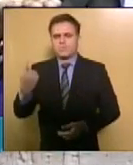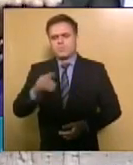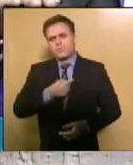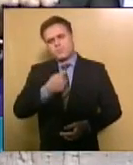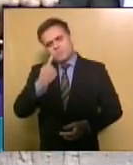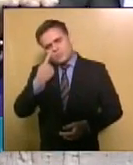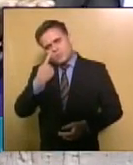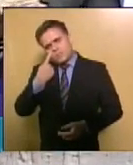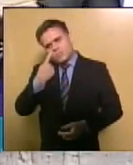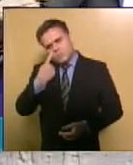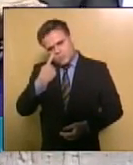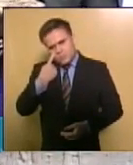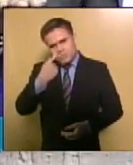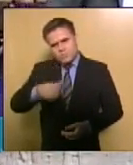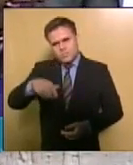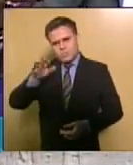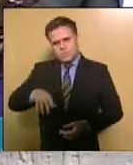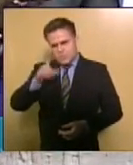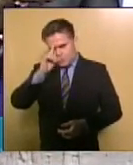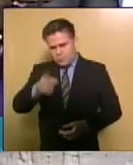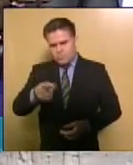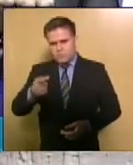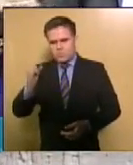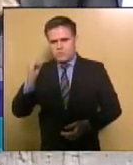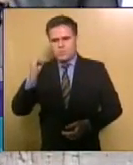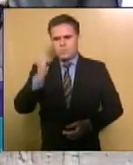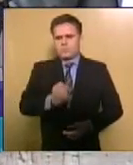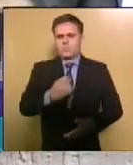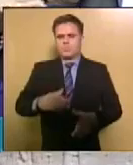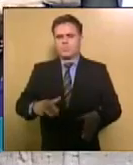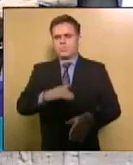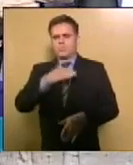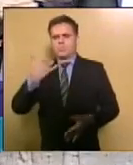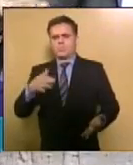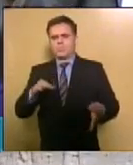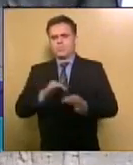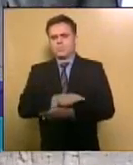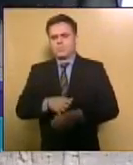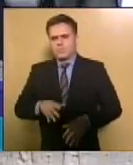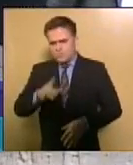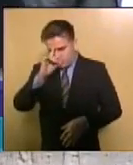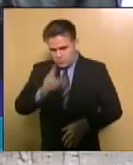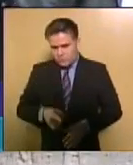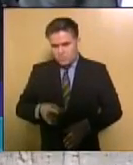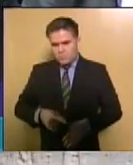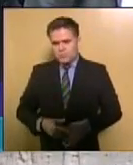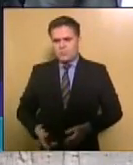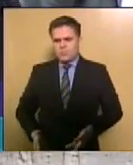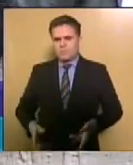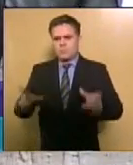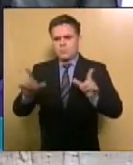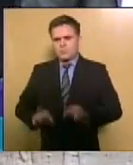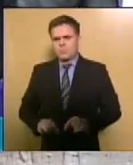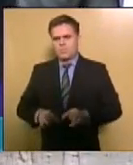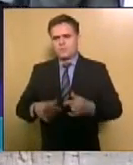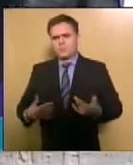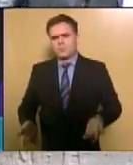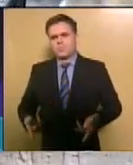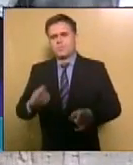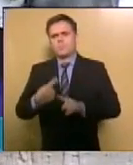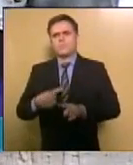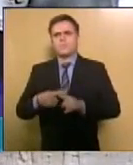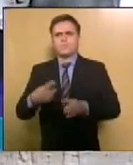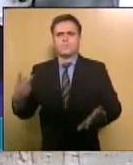quem é que manda matar e na hora que tira os mandantes oice cai e porque isso não